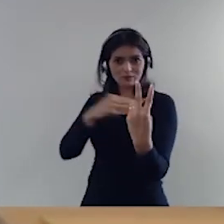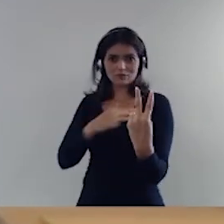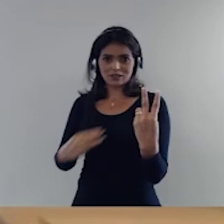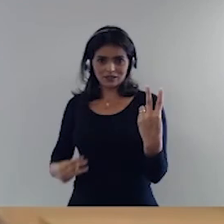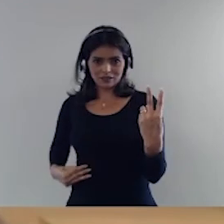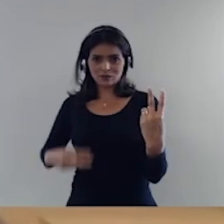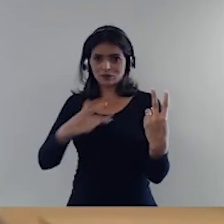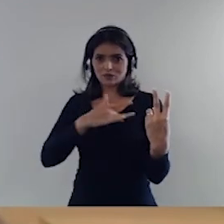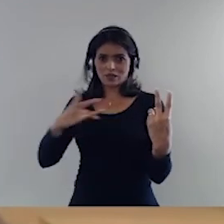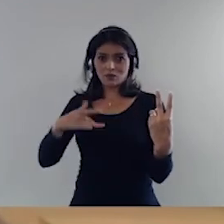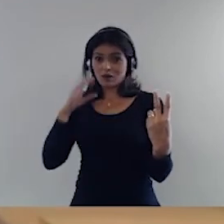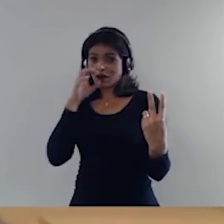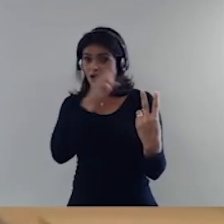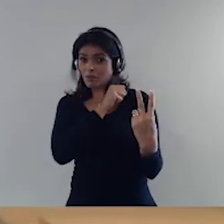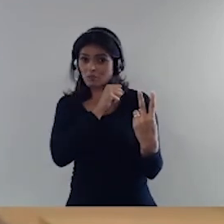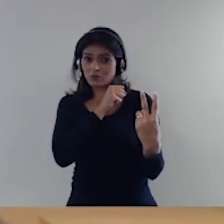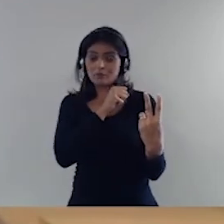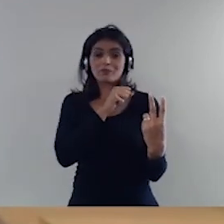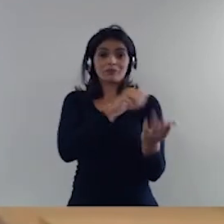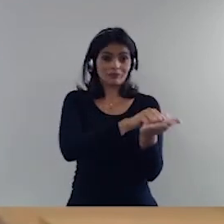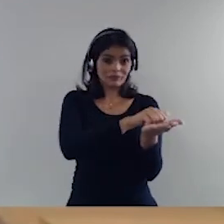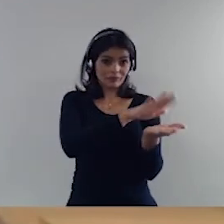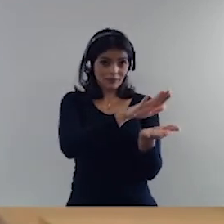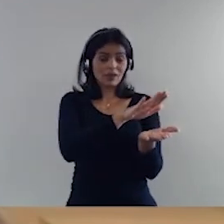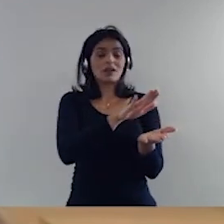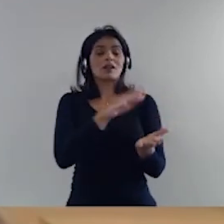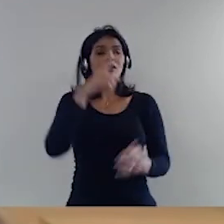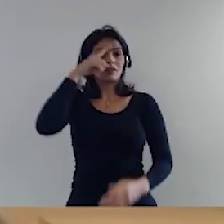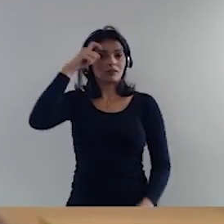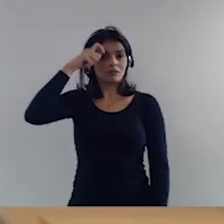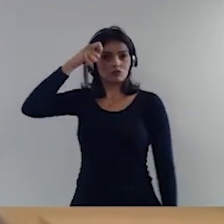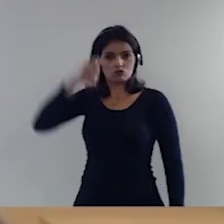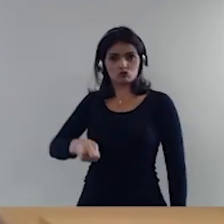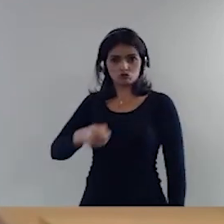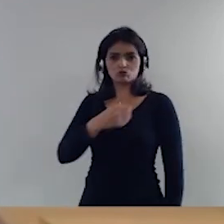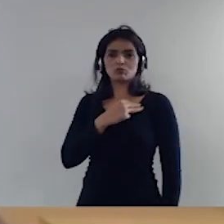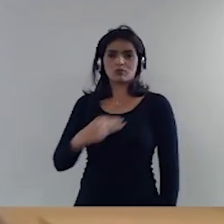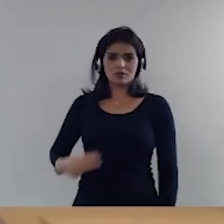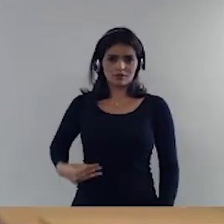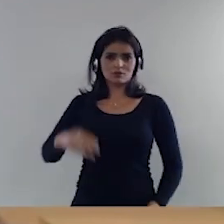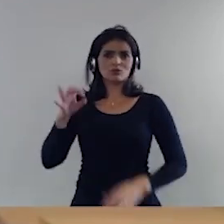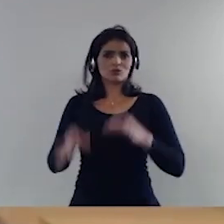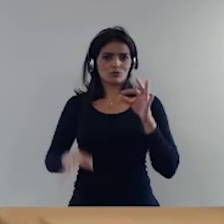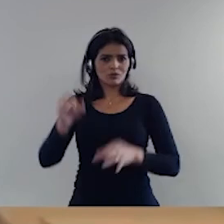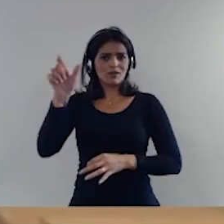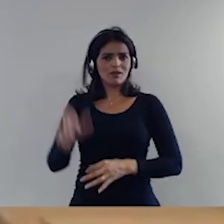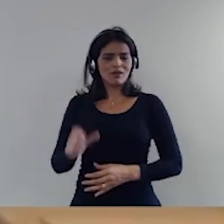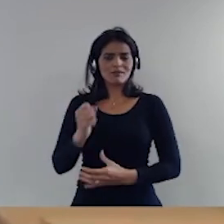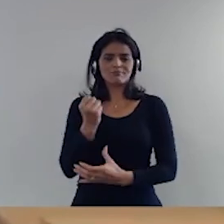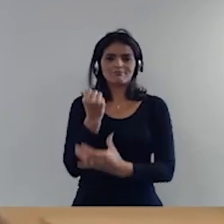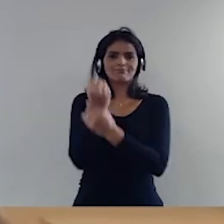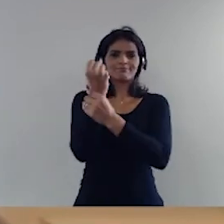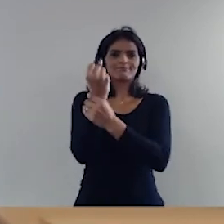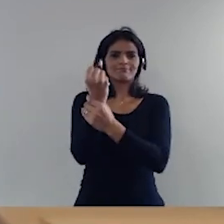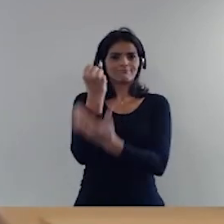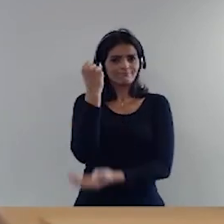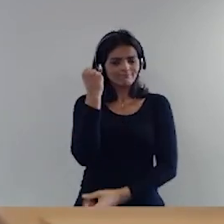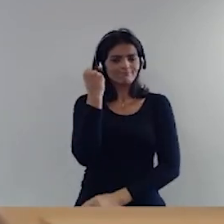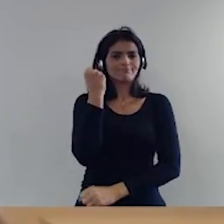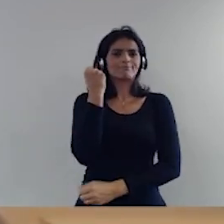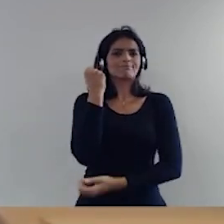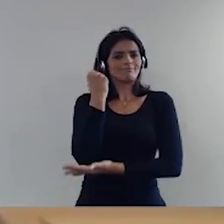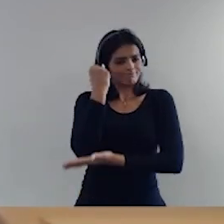em curto período de tempo, com a saída do ministro da Justiça, que era um importante pilar de sustentação